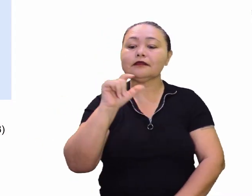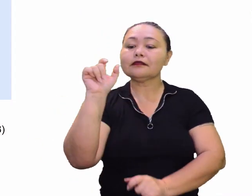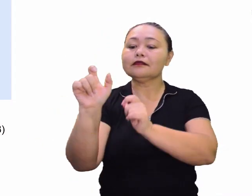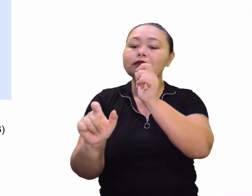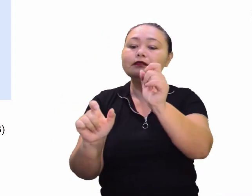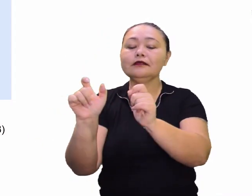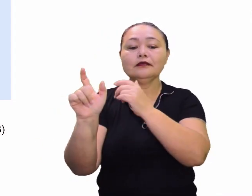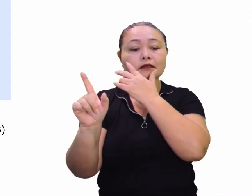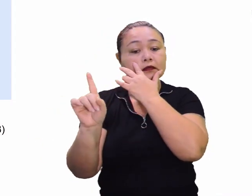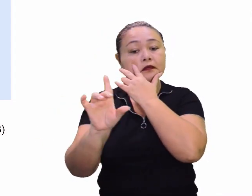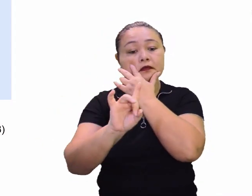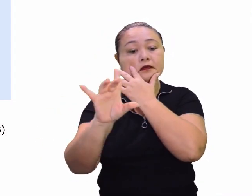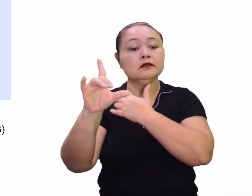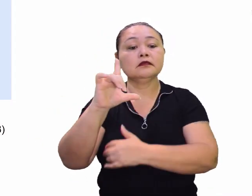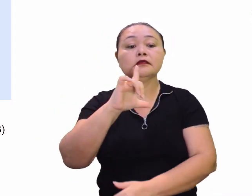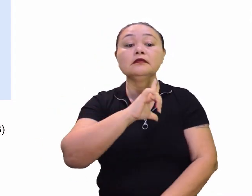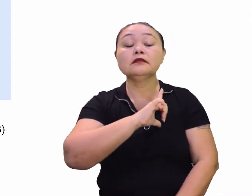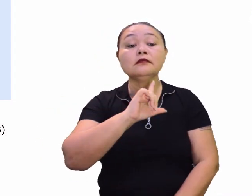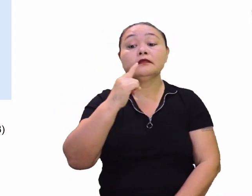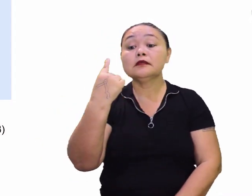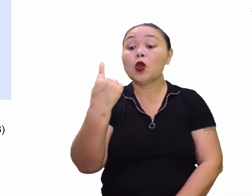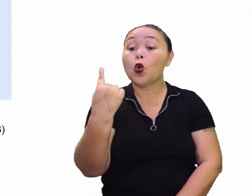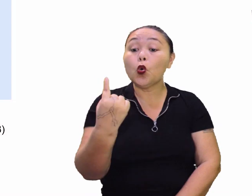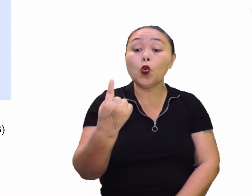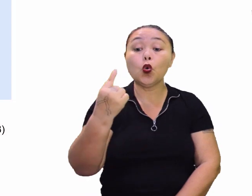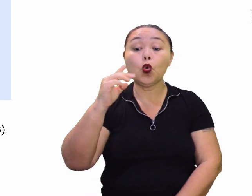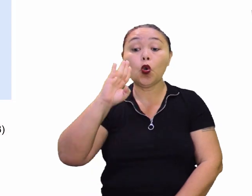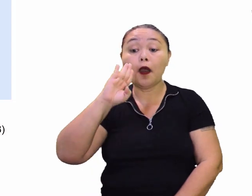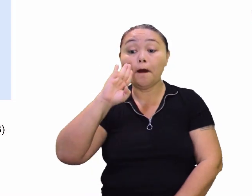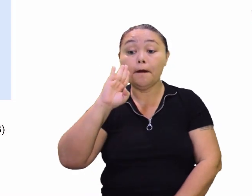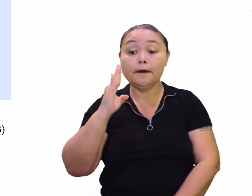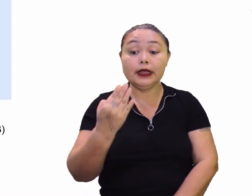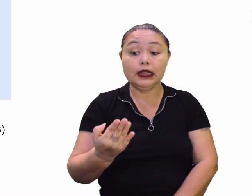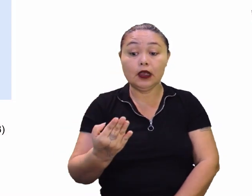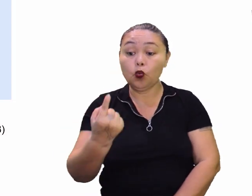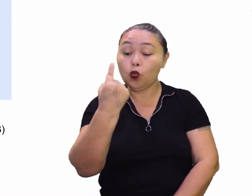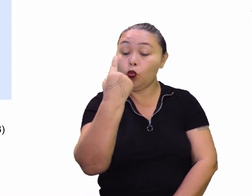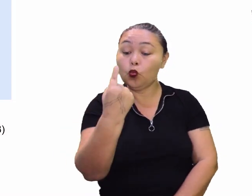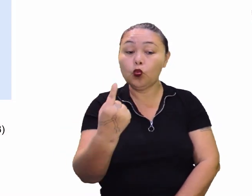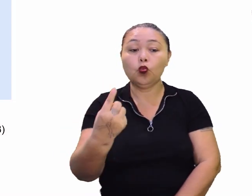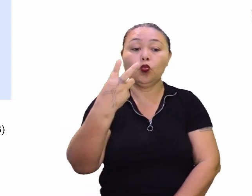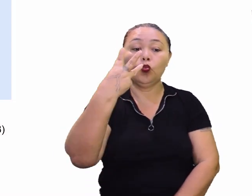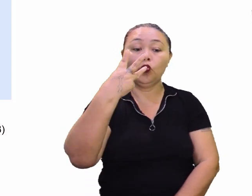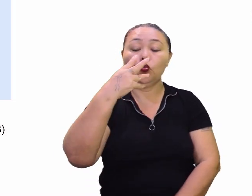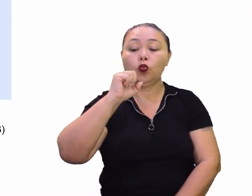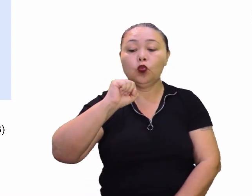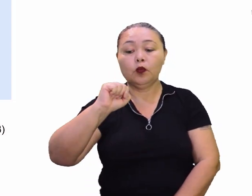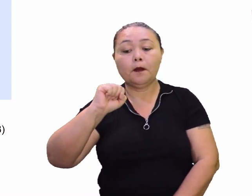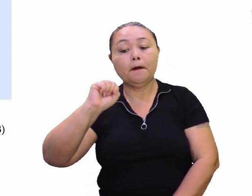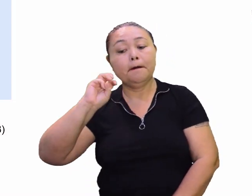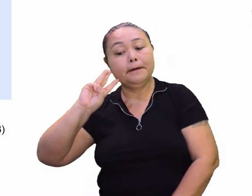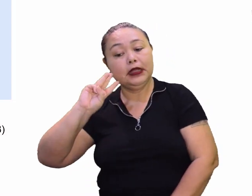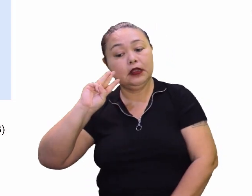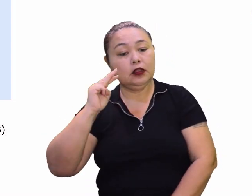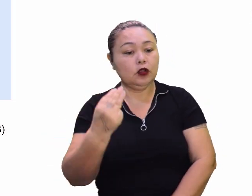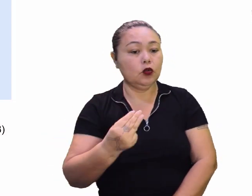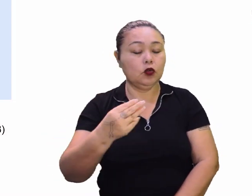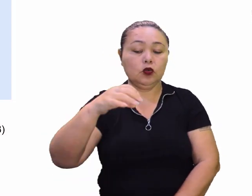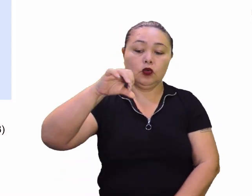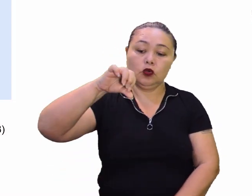meninos só tem 1 bilhão, só 1 bilhão, 388 milhões